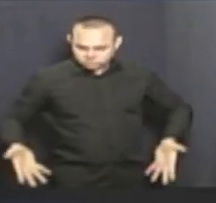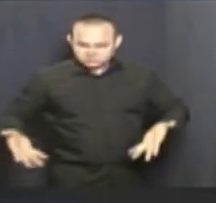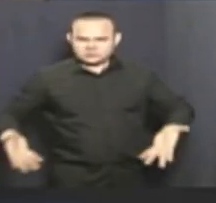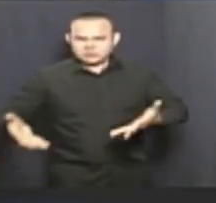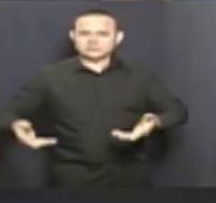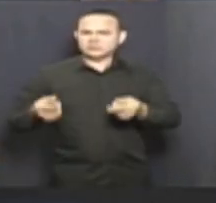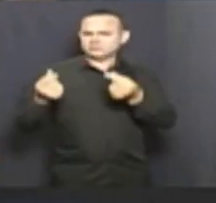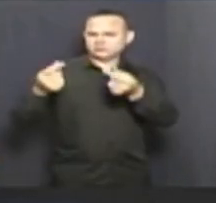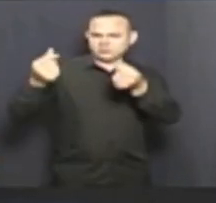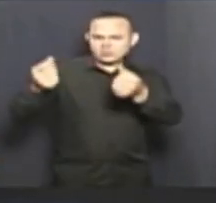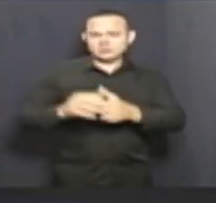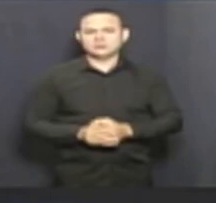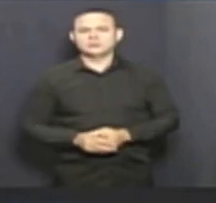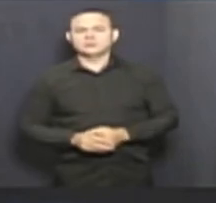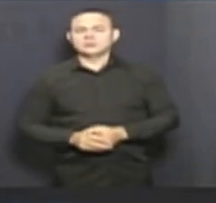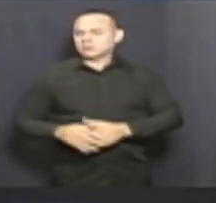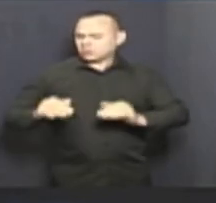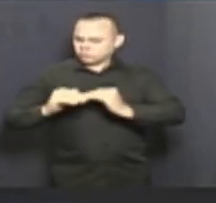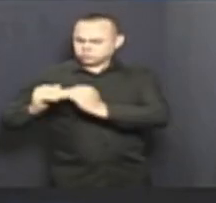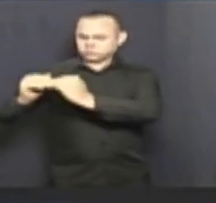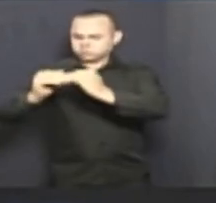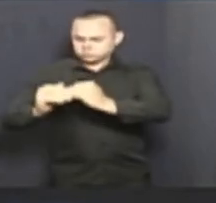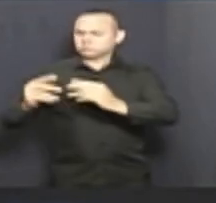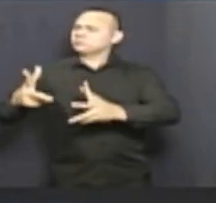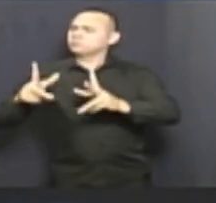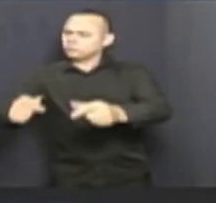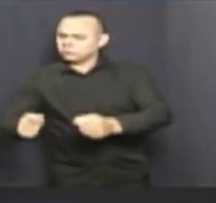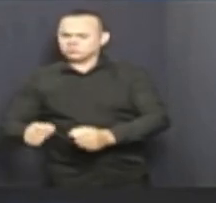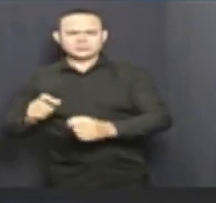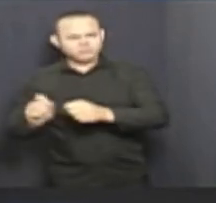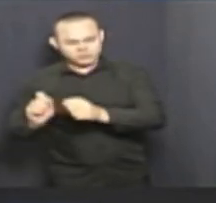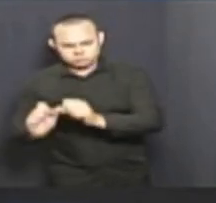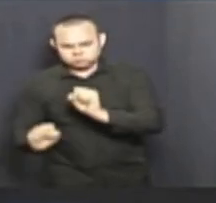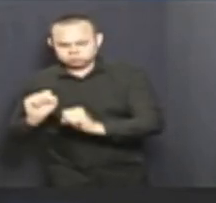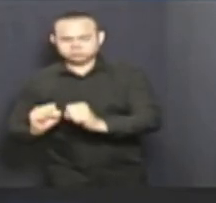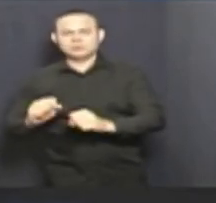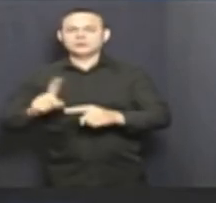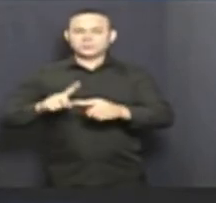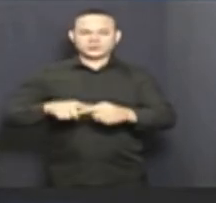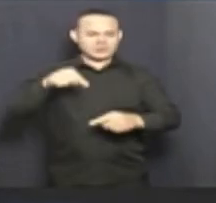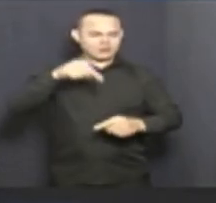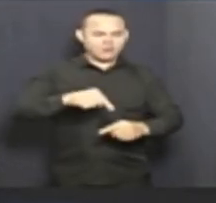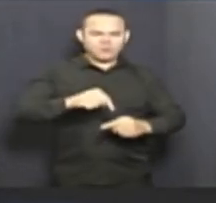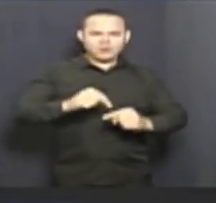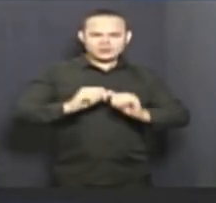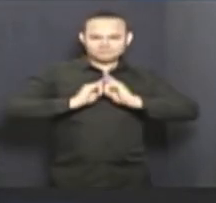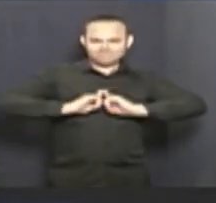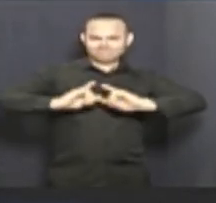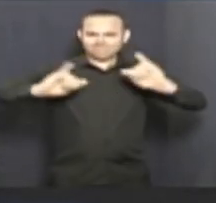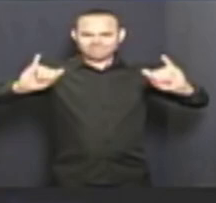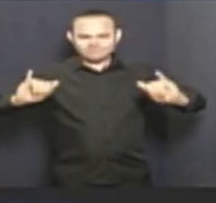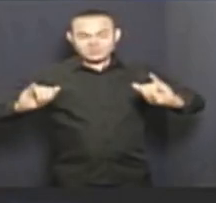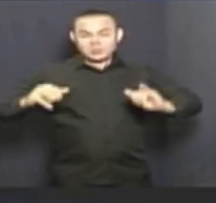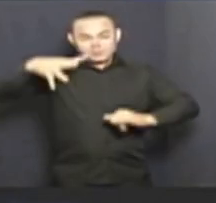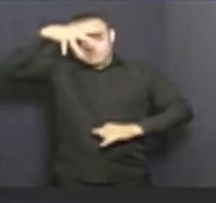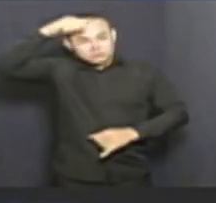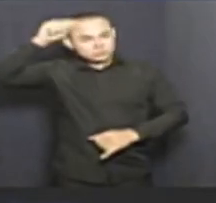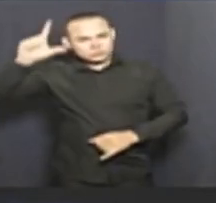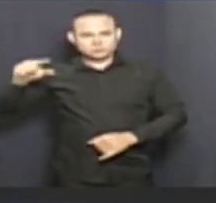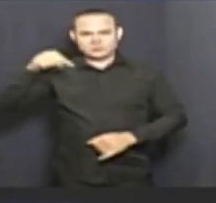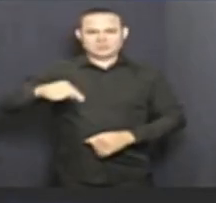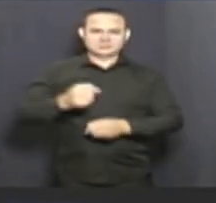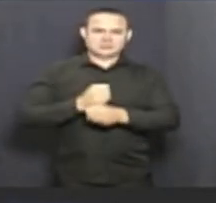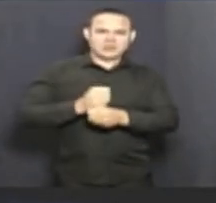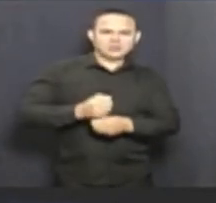igualamos as cadeias produtivas e nós temos o estado hoje foi publicado recentemente que mato grosso do sul neste ano especificamente